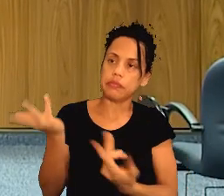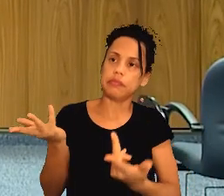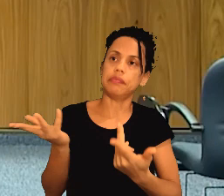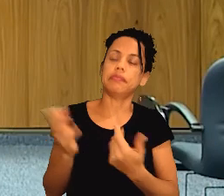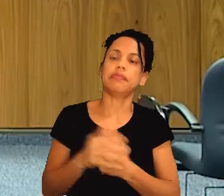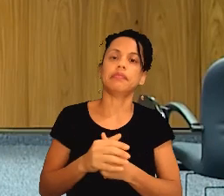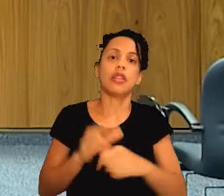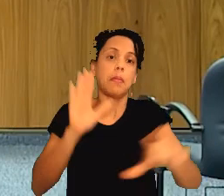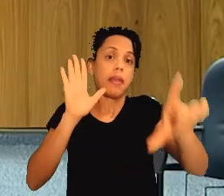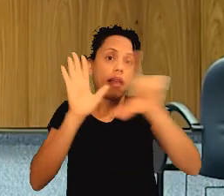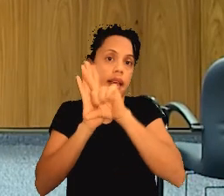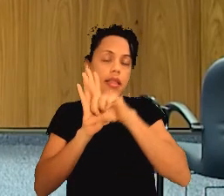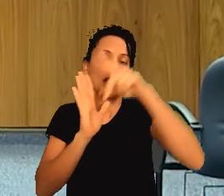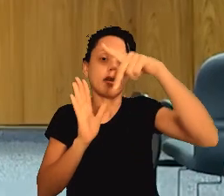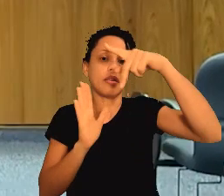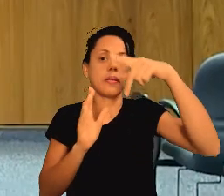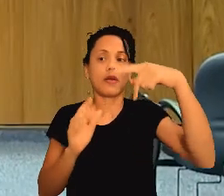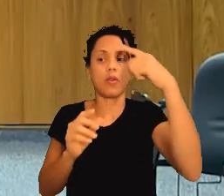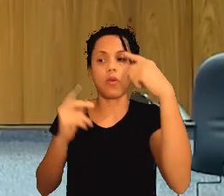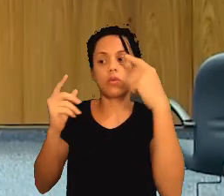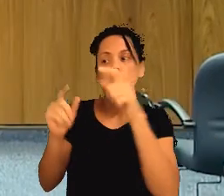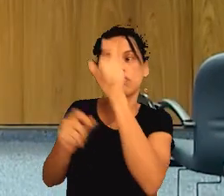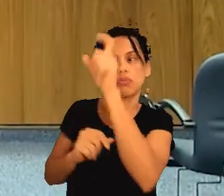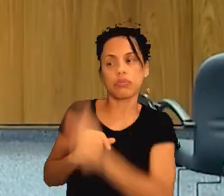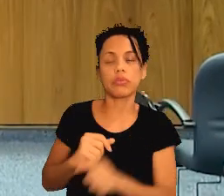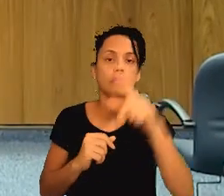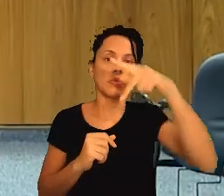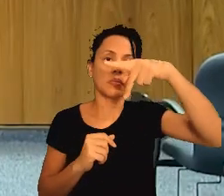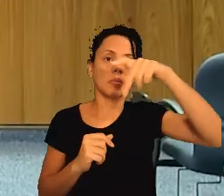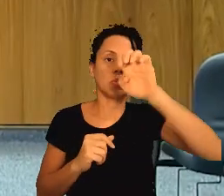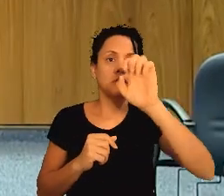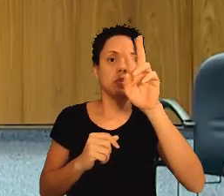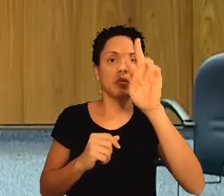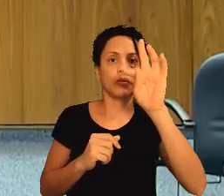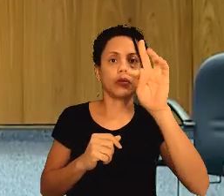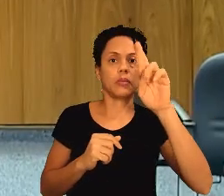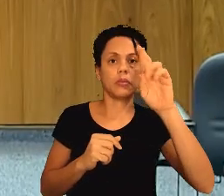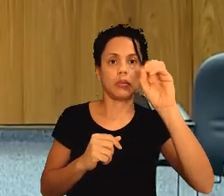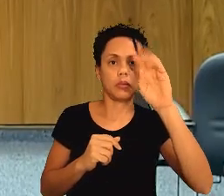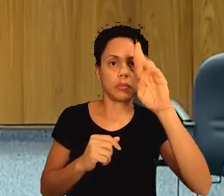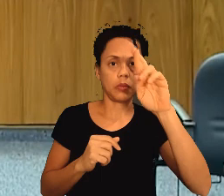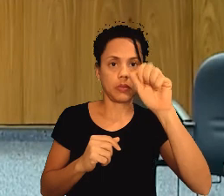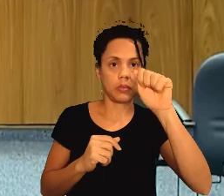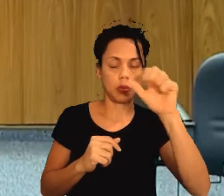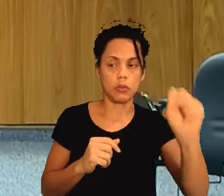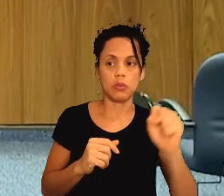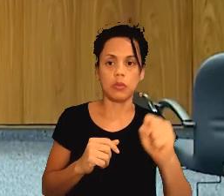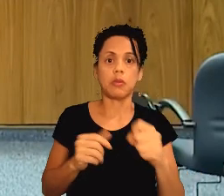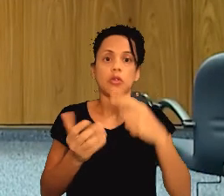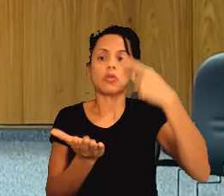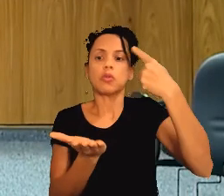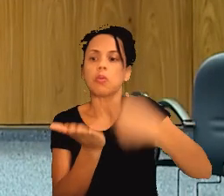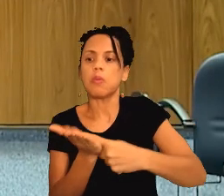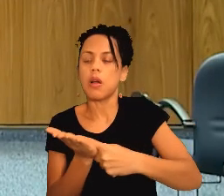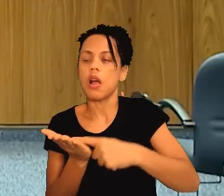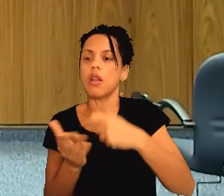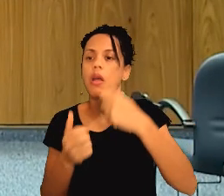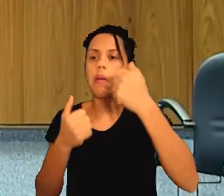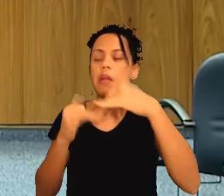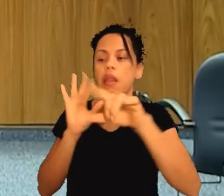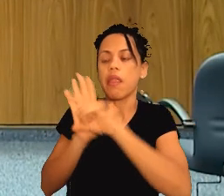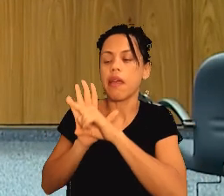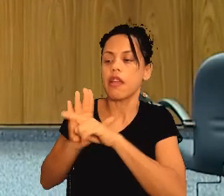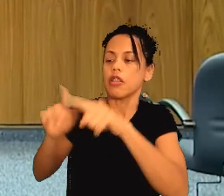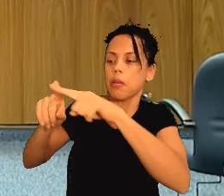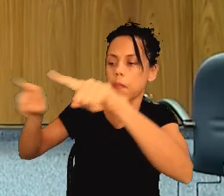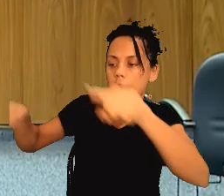capacete, a lei sobre a Petrobras. Eles respeitam, mas quando se trata de demarcação, deixa para mais tarde, para